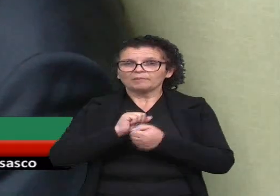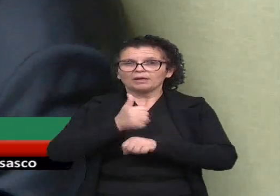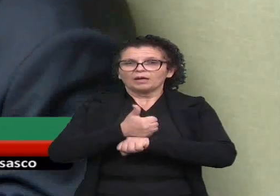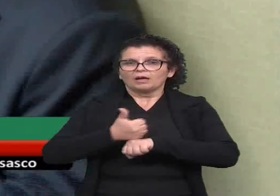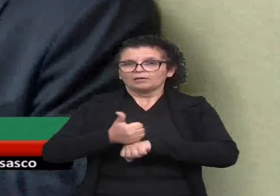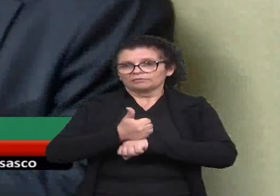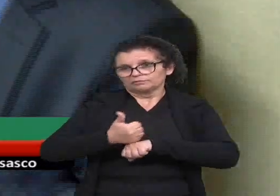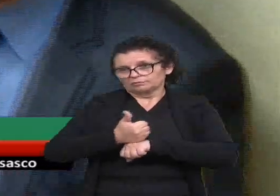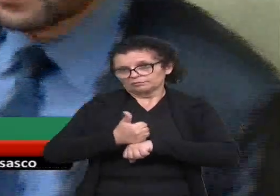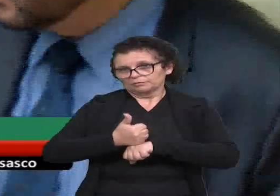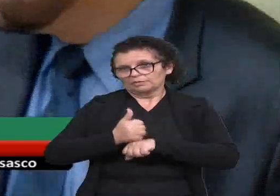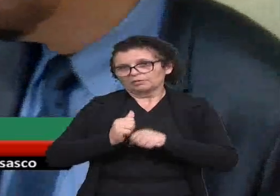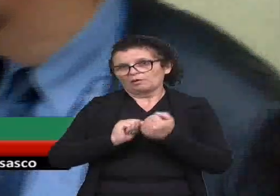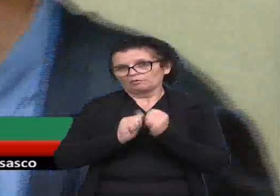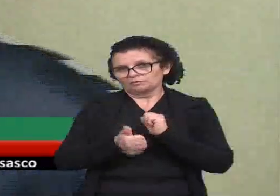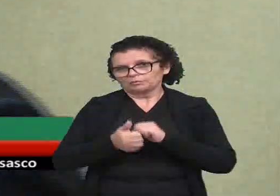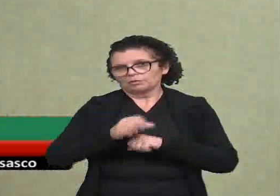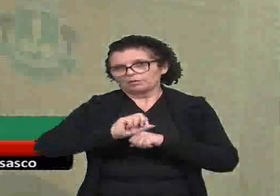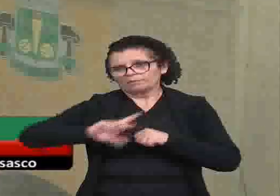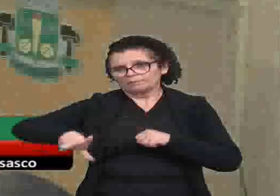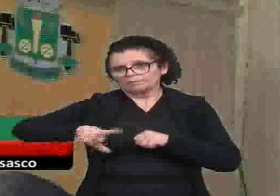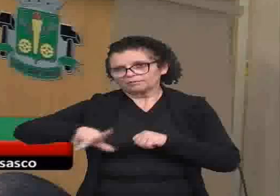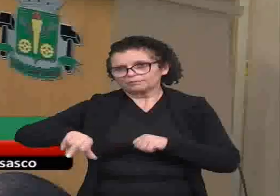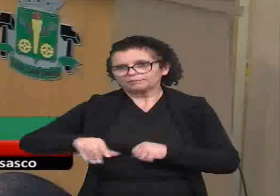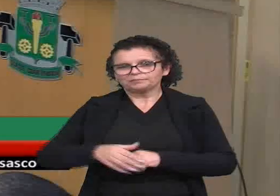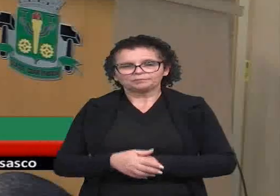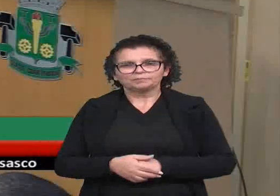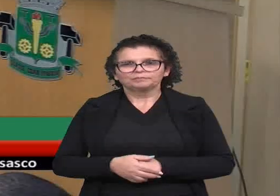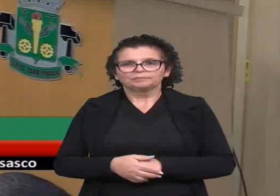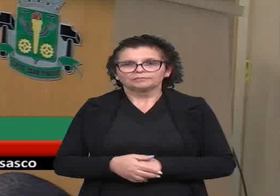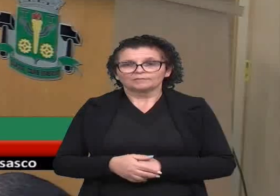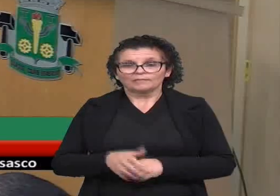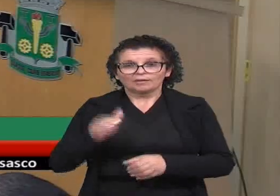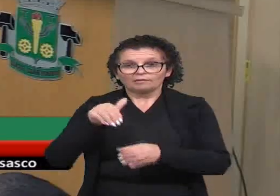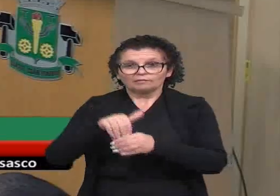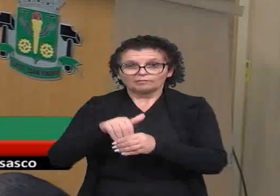Grande abraço. Obrigado, nobre vereador Julião. Está em votação...